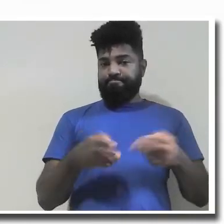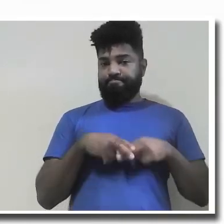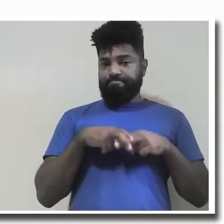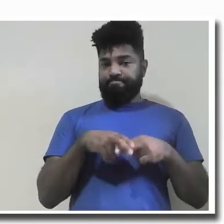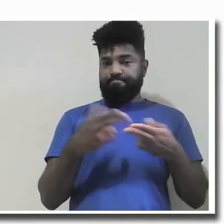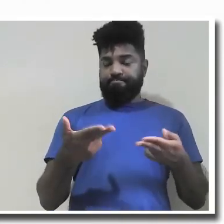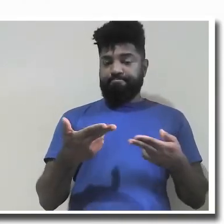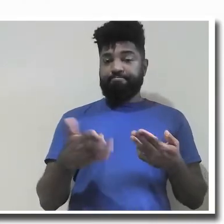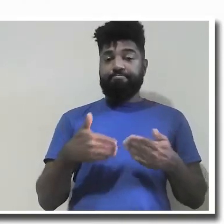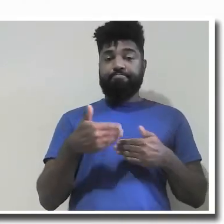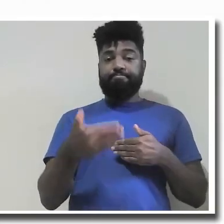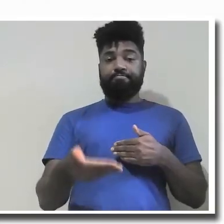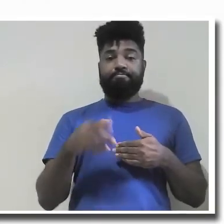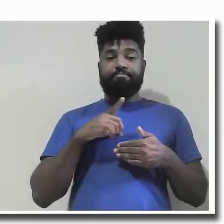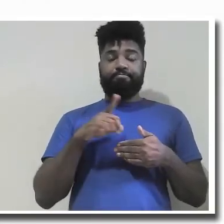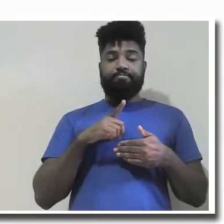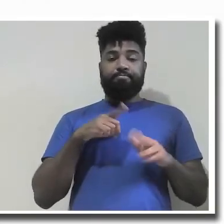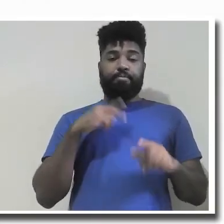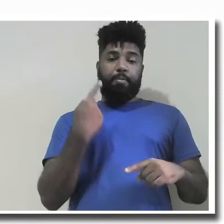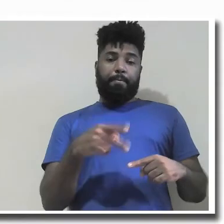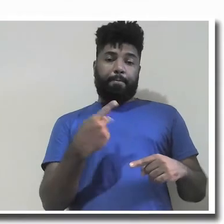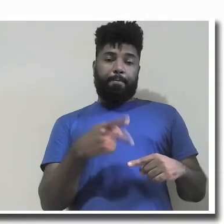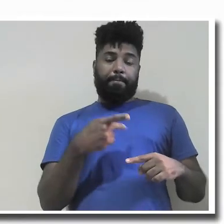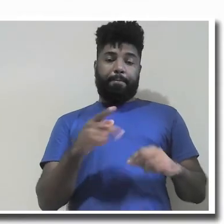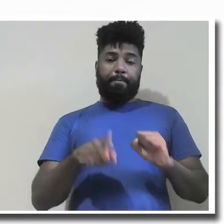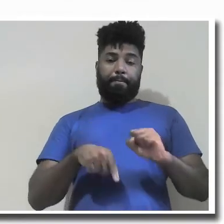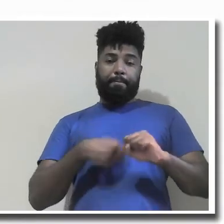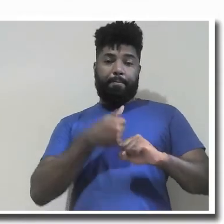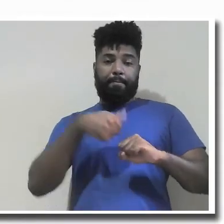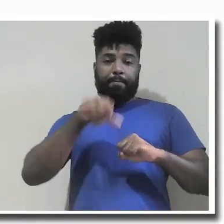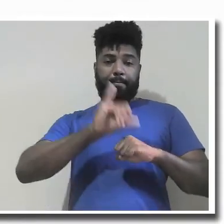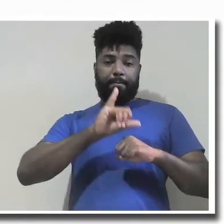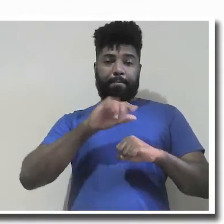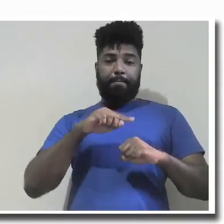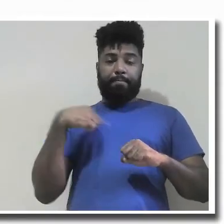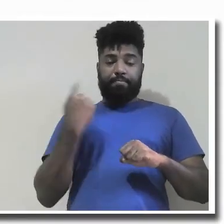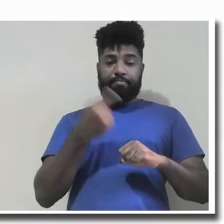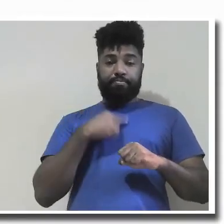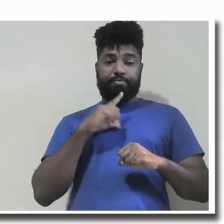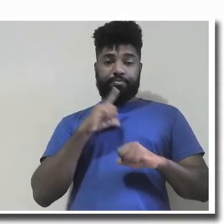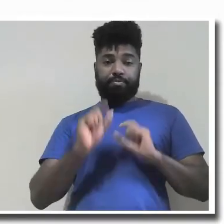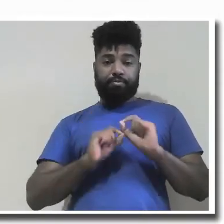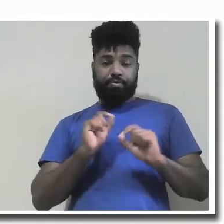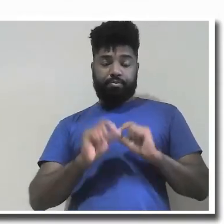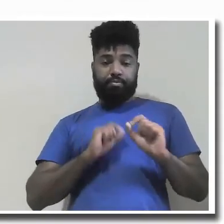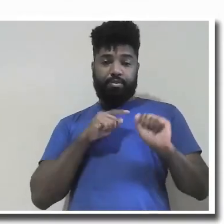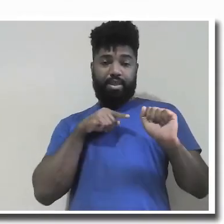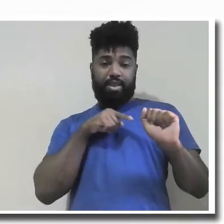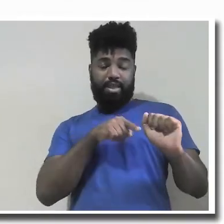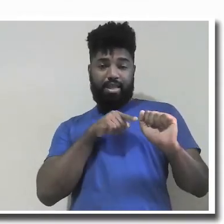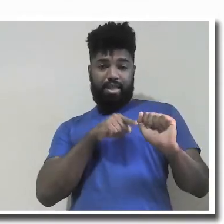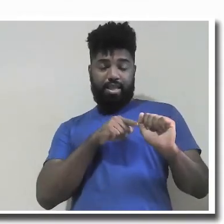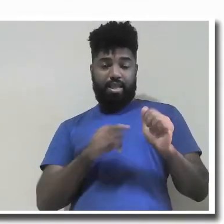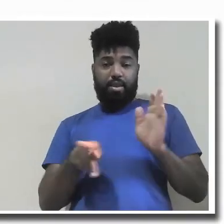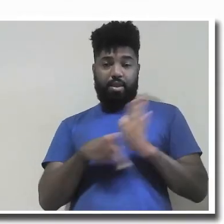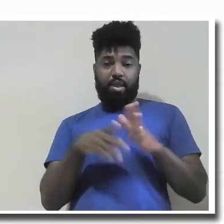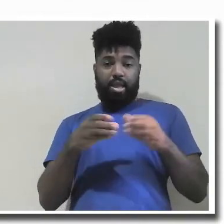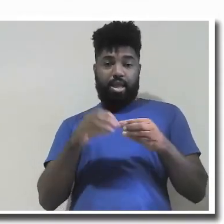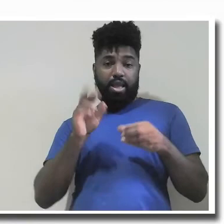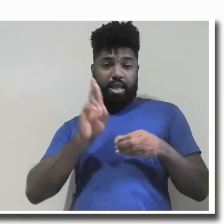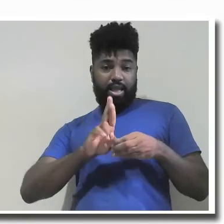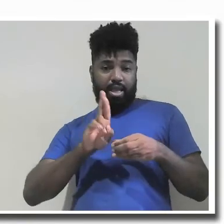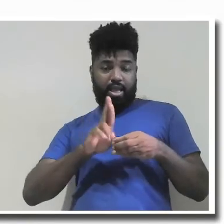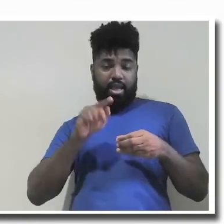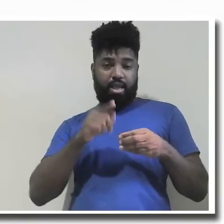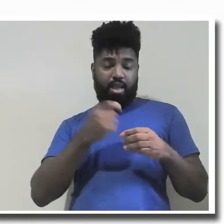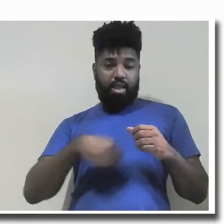Como próxima propriedade da exponenciação, temos que um valor A real elevado